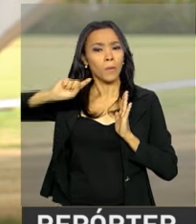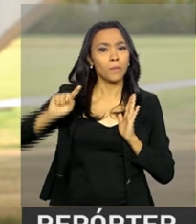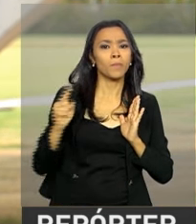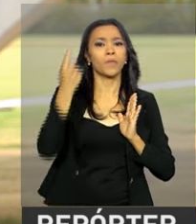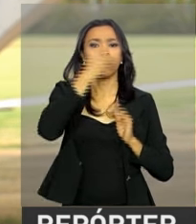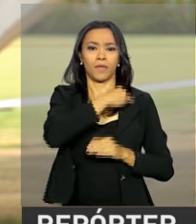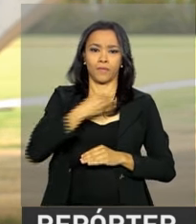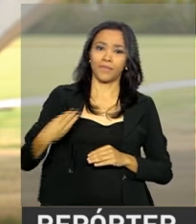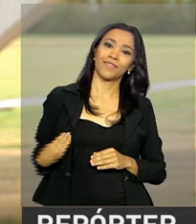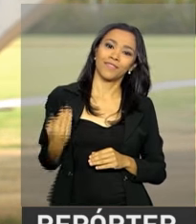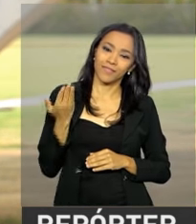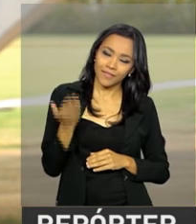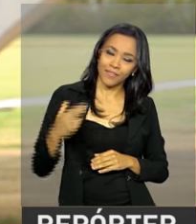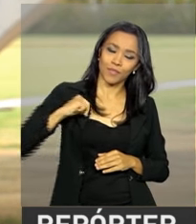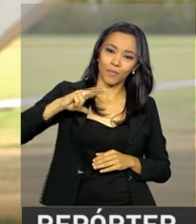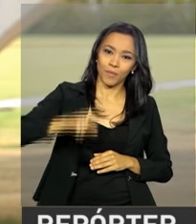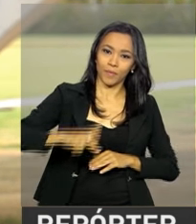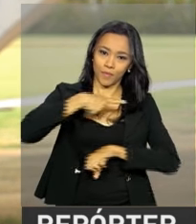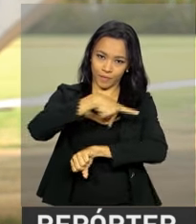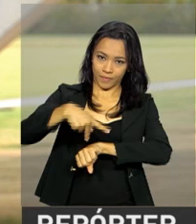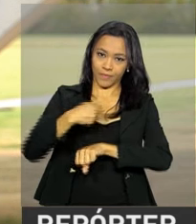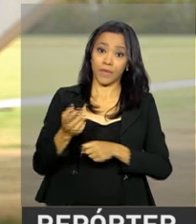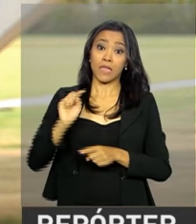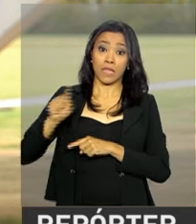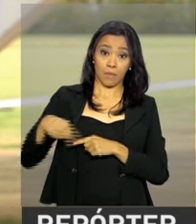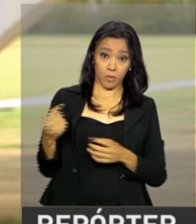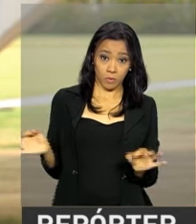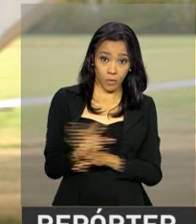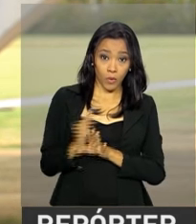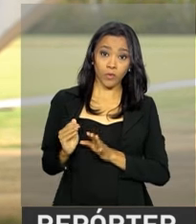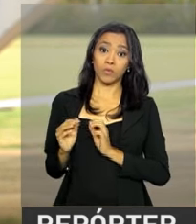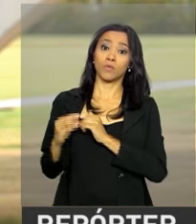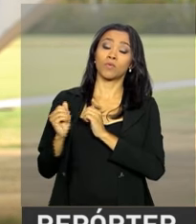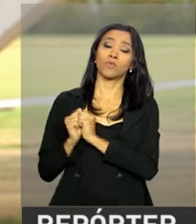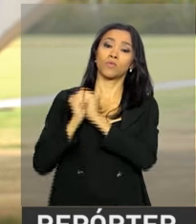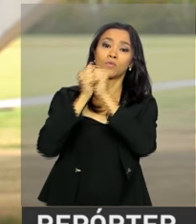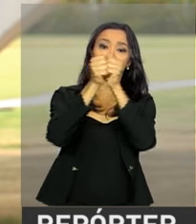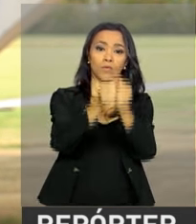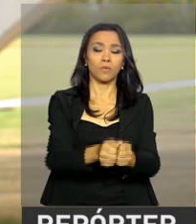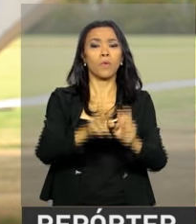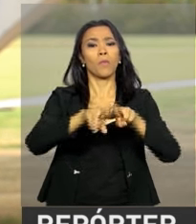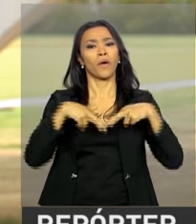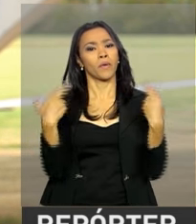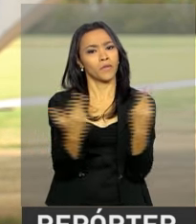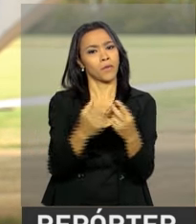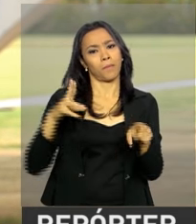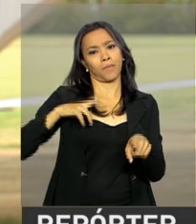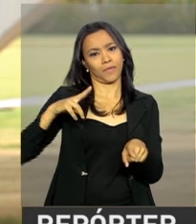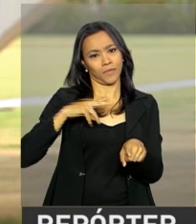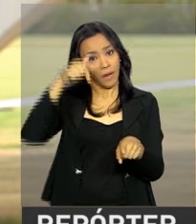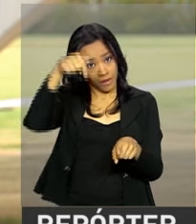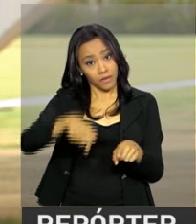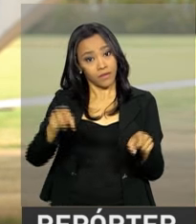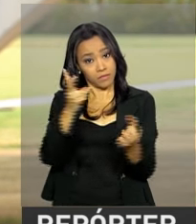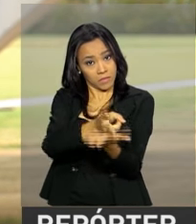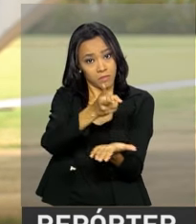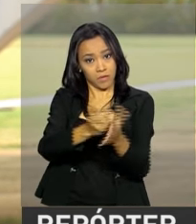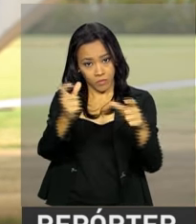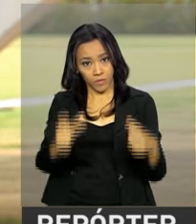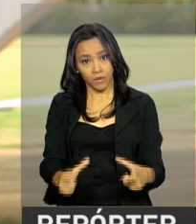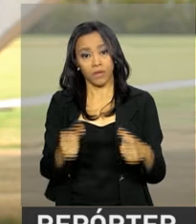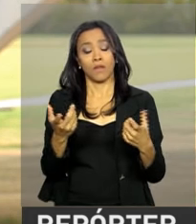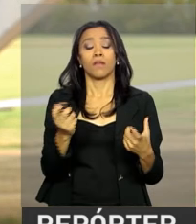primeiro-ministro António Costa. E logo em seguida os dois seguem então para uma reunião de trabalho privada também aqui no Palácio do Planalto. Logo ao